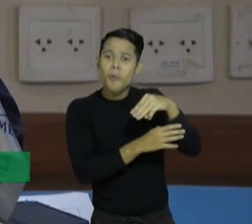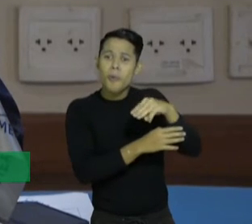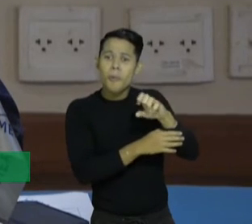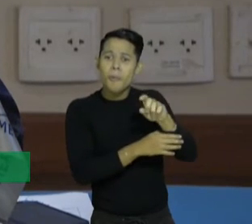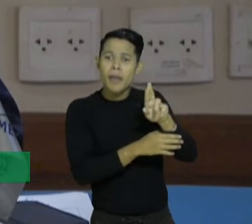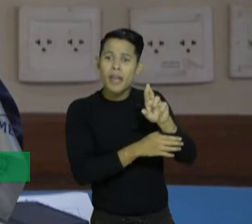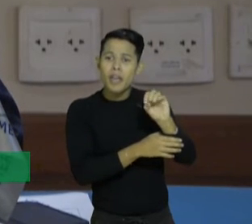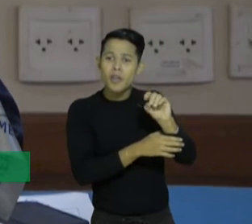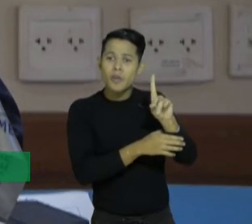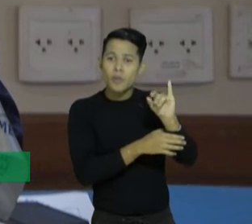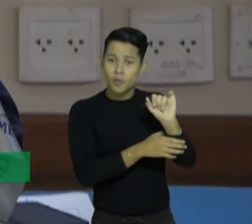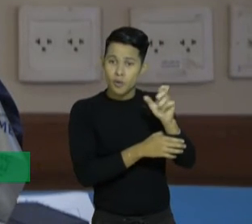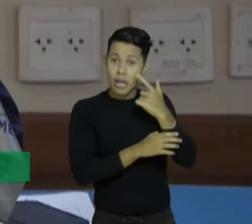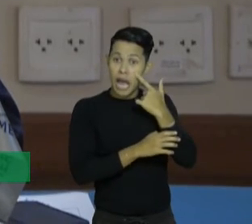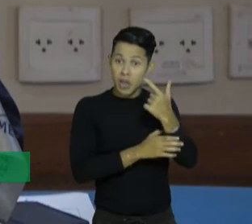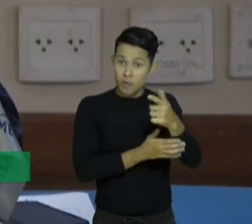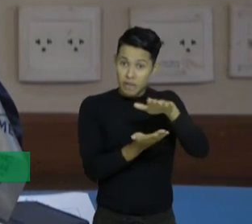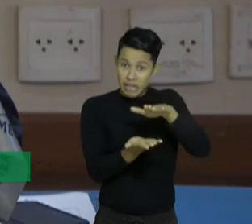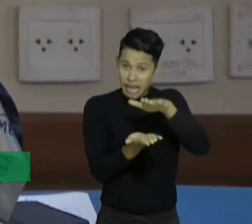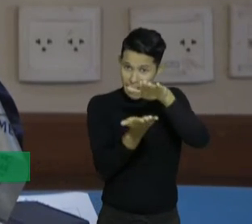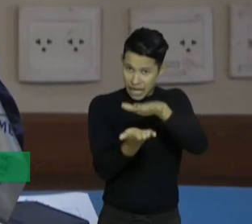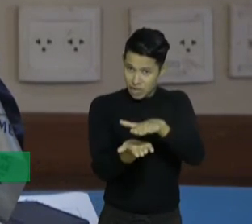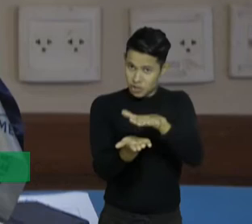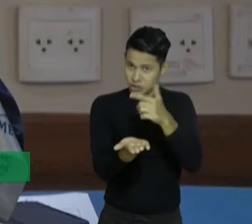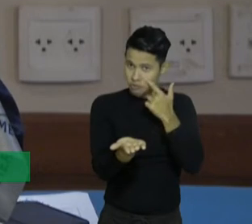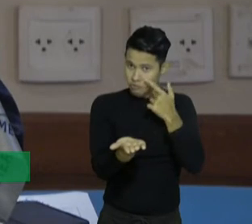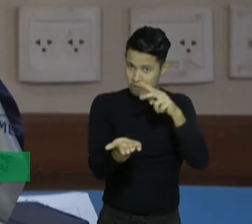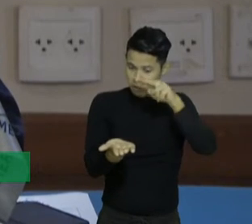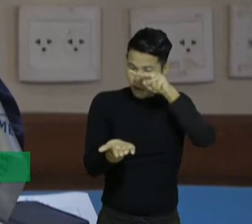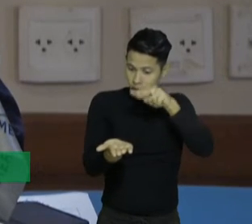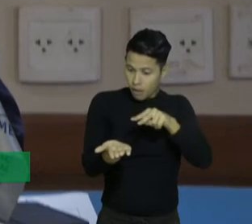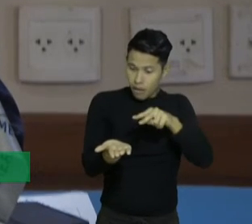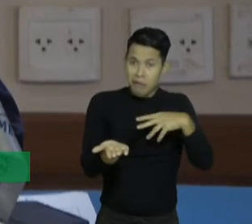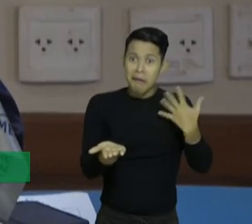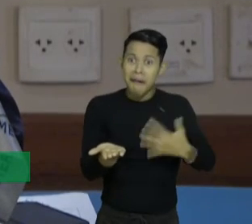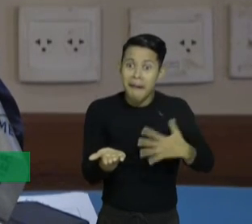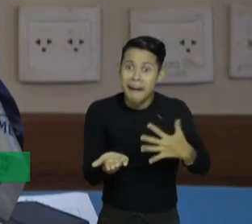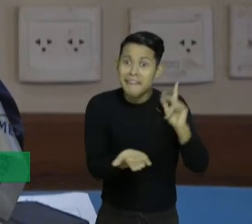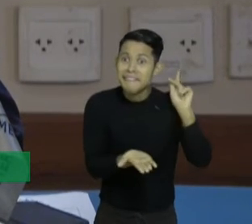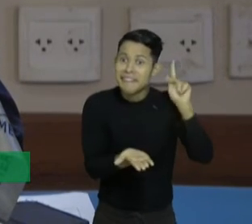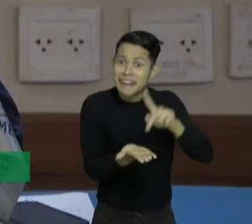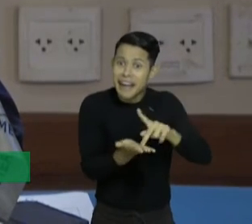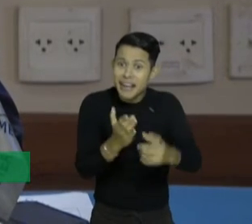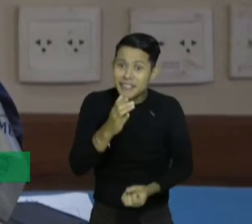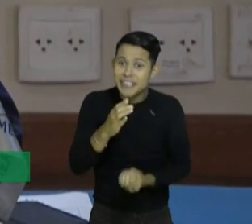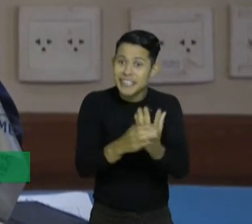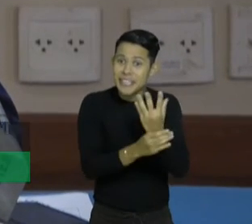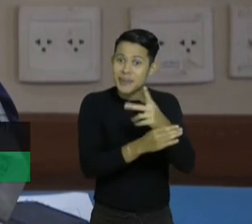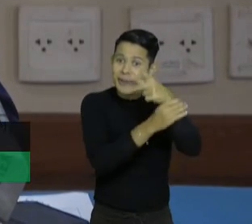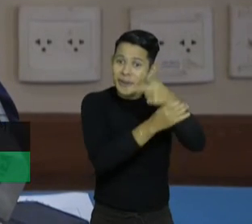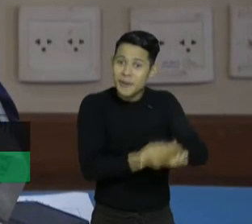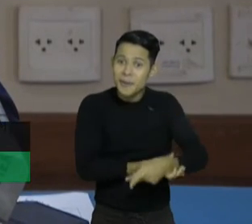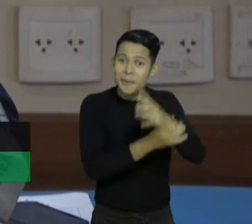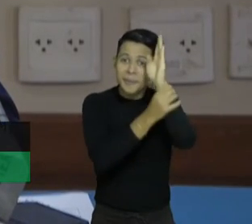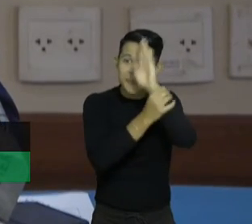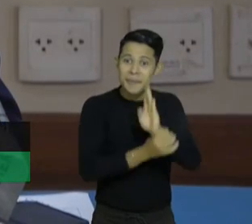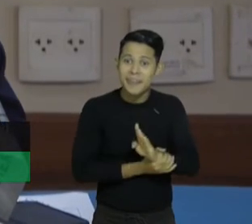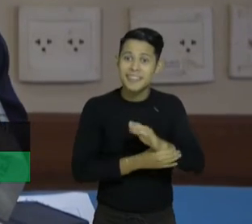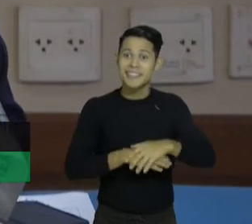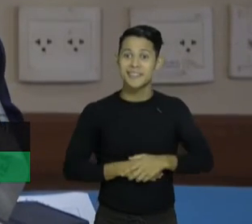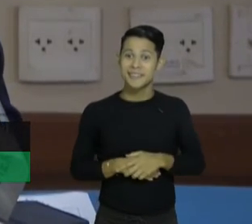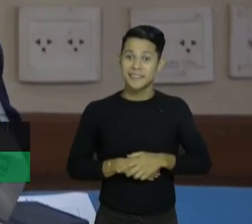caixa a fechadura era feita em Pomerode como a coisa é globalizada né como as coisas estão do lado da casa da